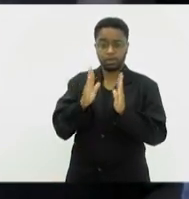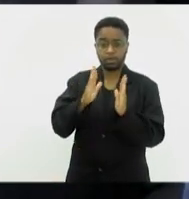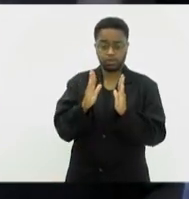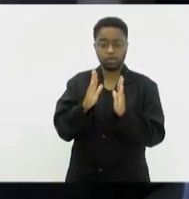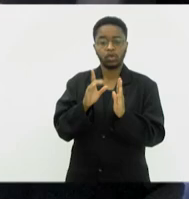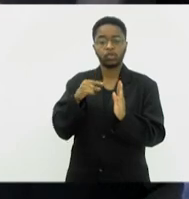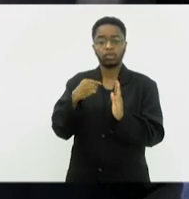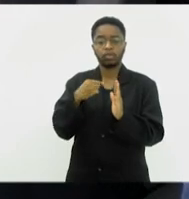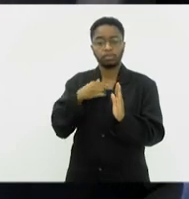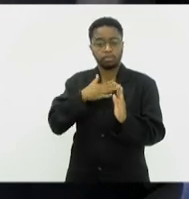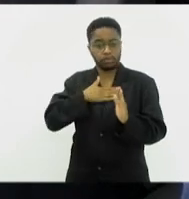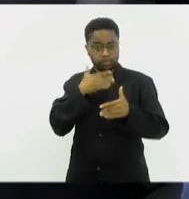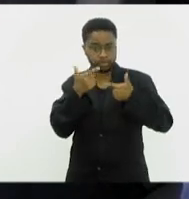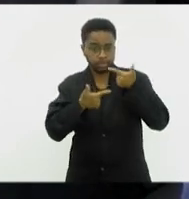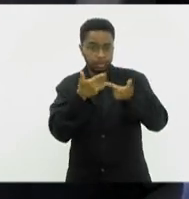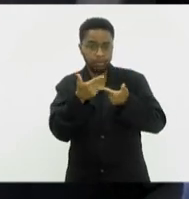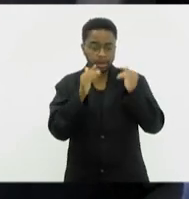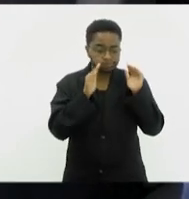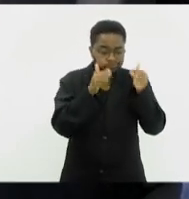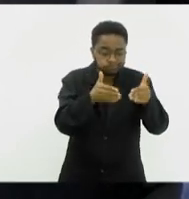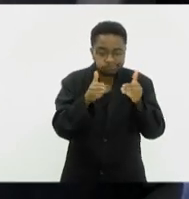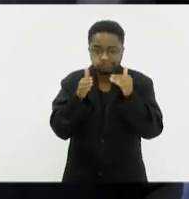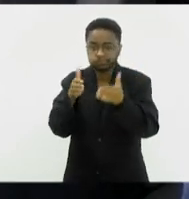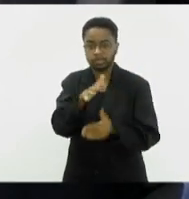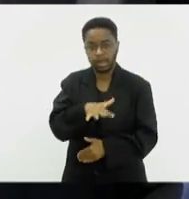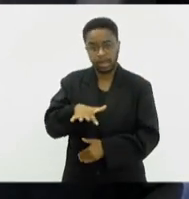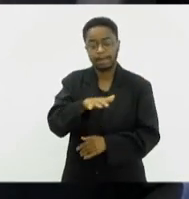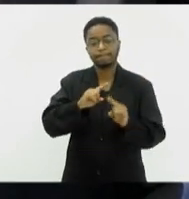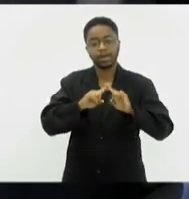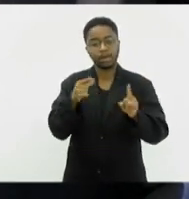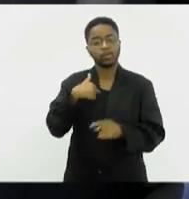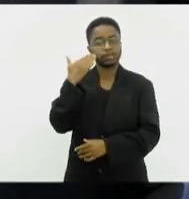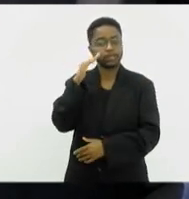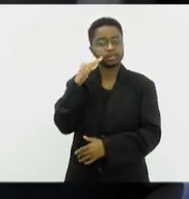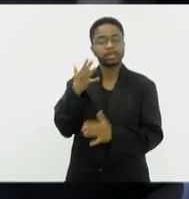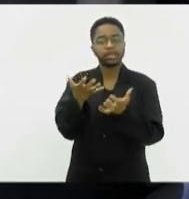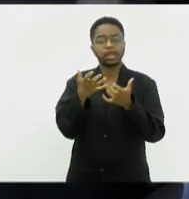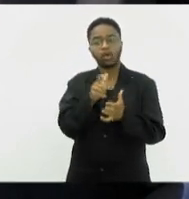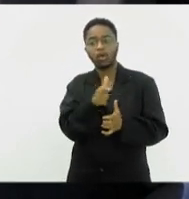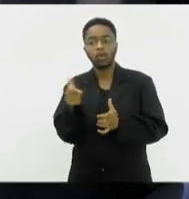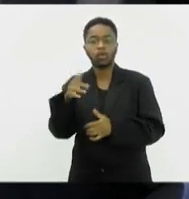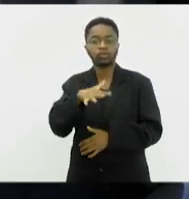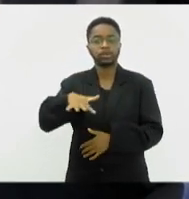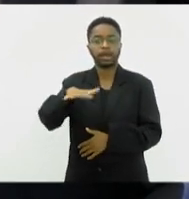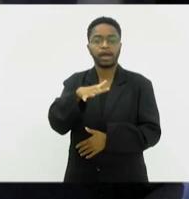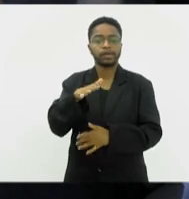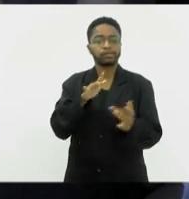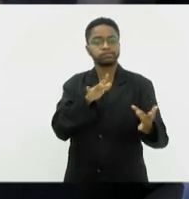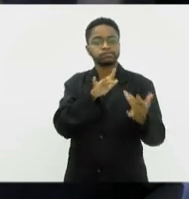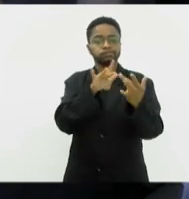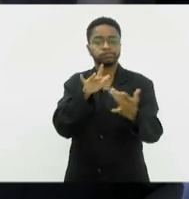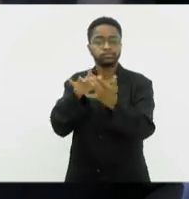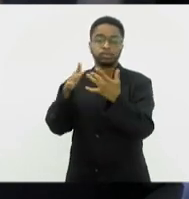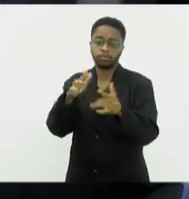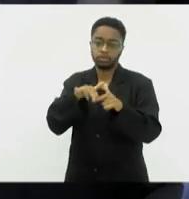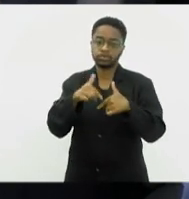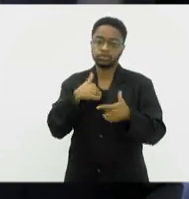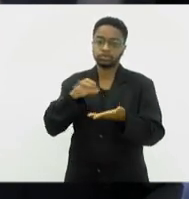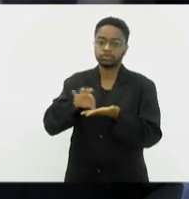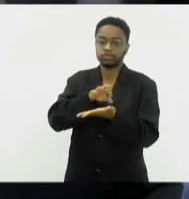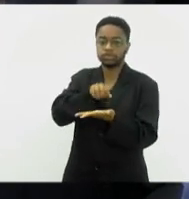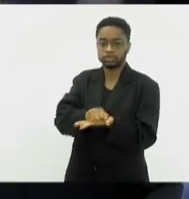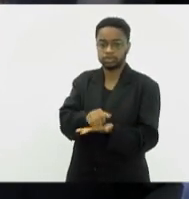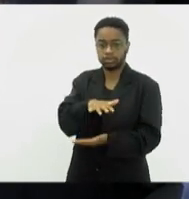muito específicos, eu entendi que eu queria alcançar um outro lugar aí, por isso minha inscrição no mecanismo. Acho